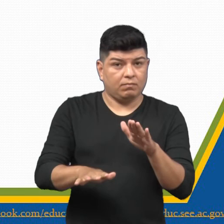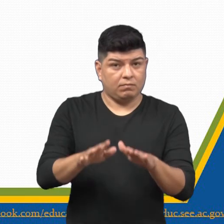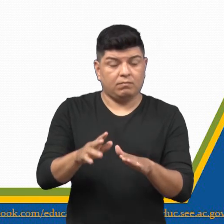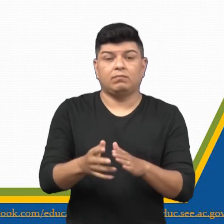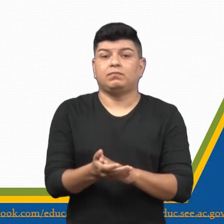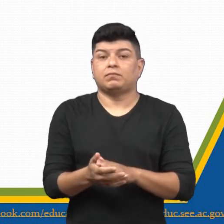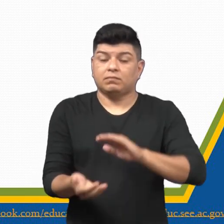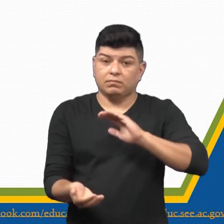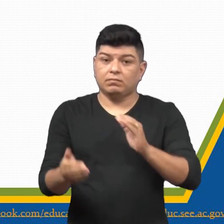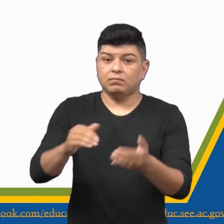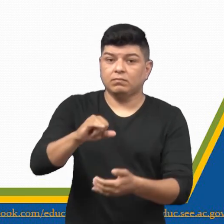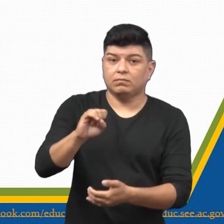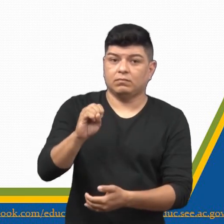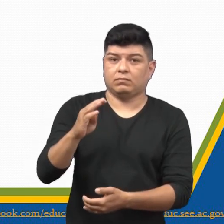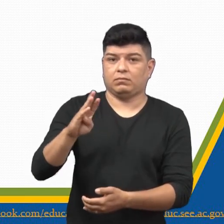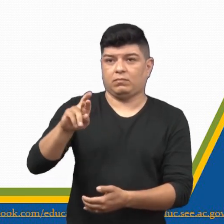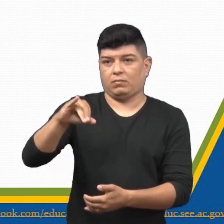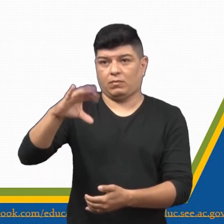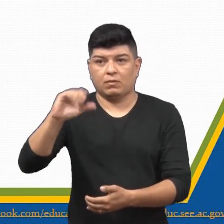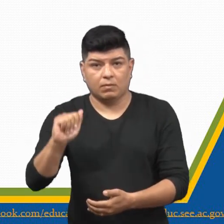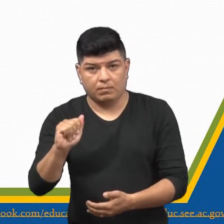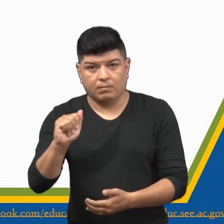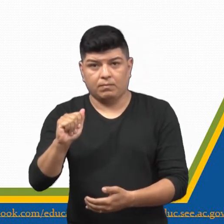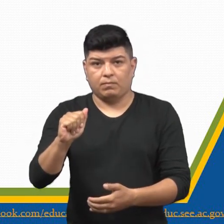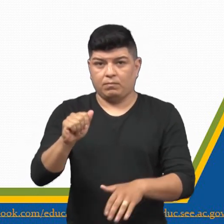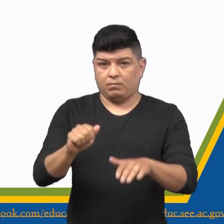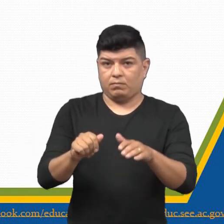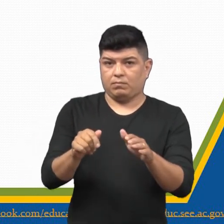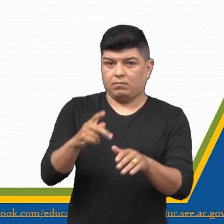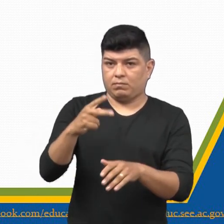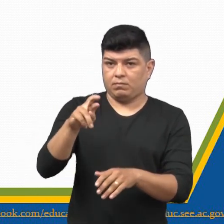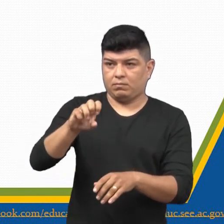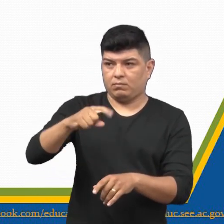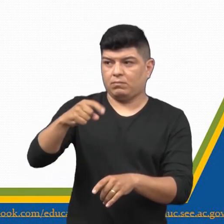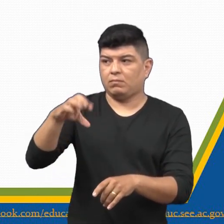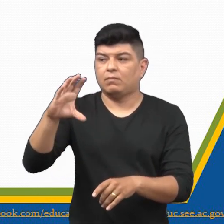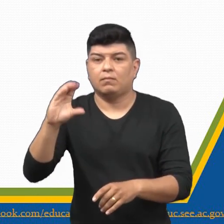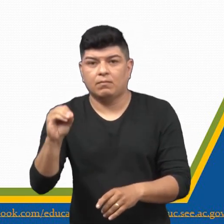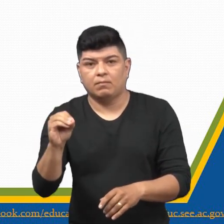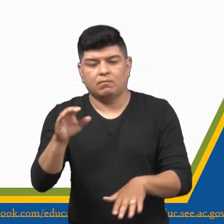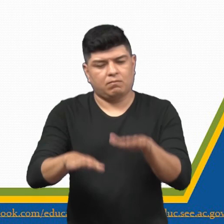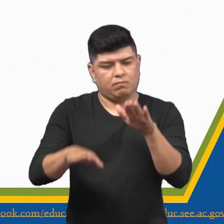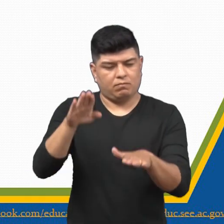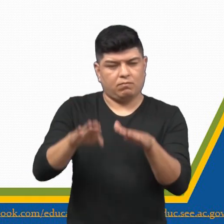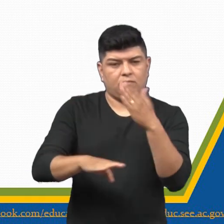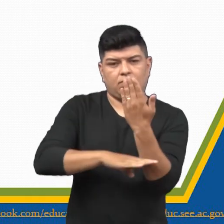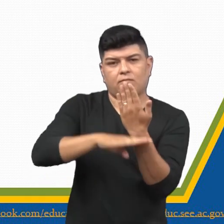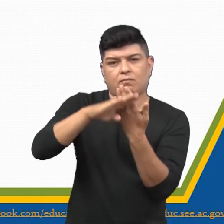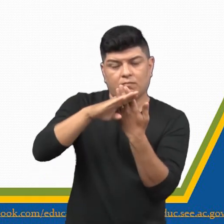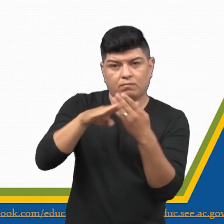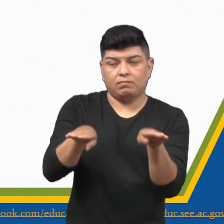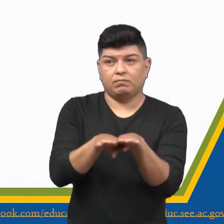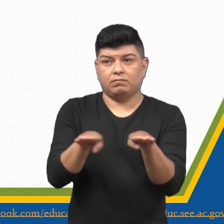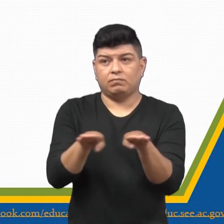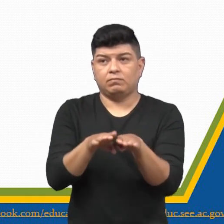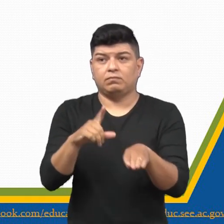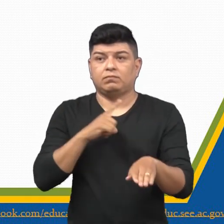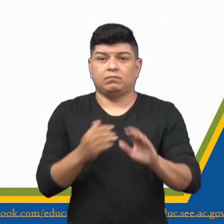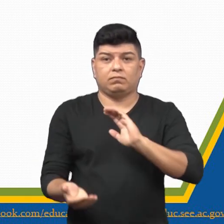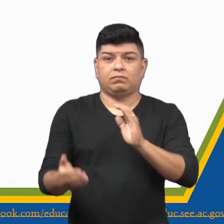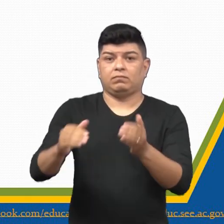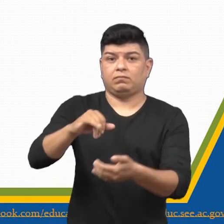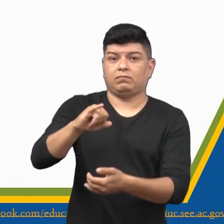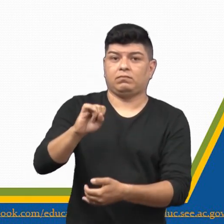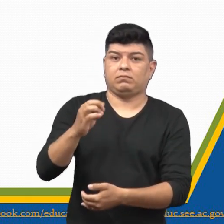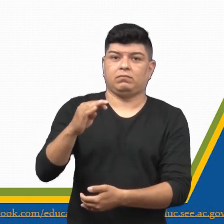a transformação isobárica, em que a pressão é constante, varia a sua temperatura e o seu volume. E temos a